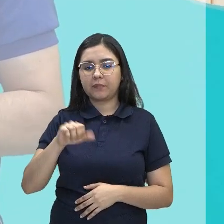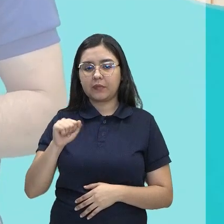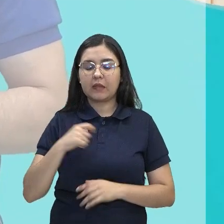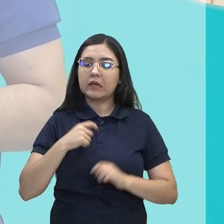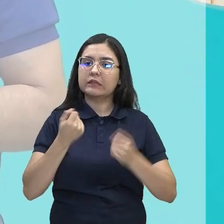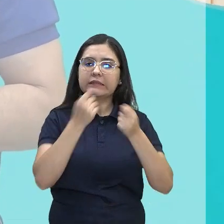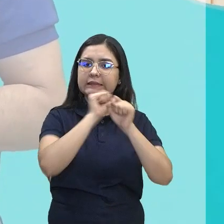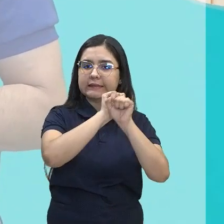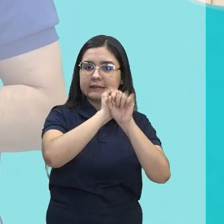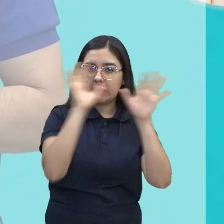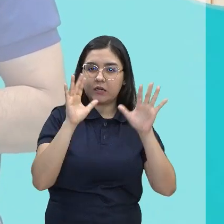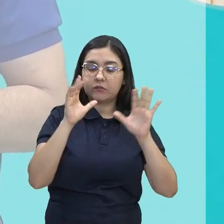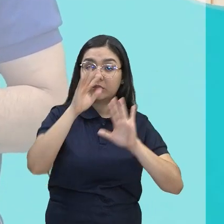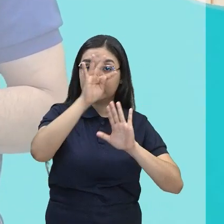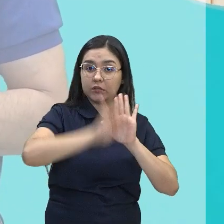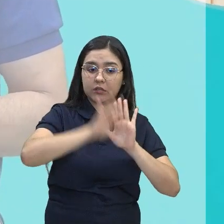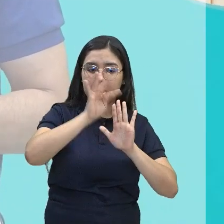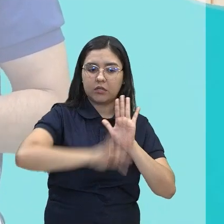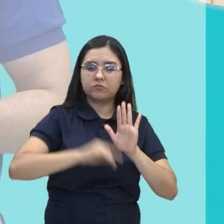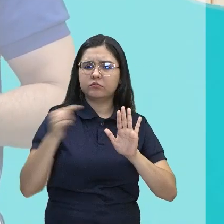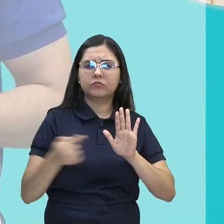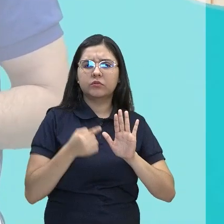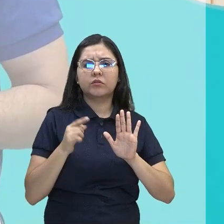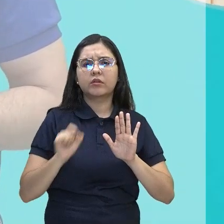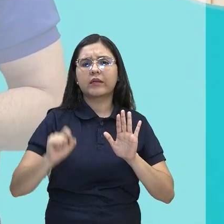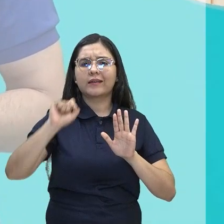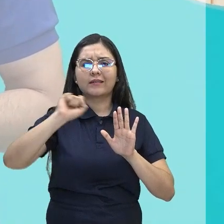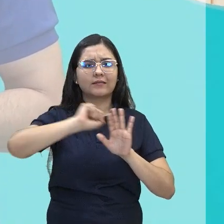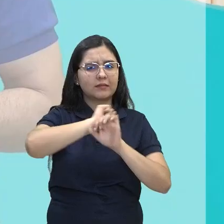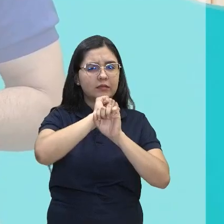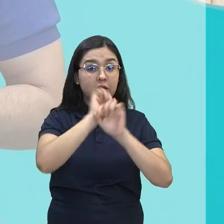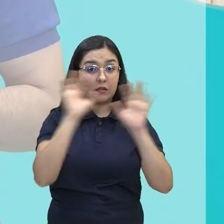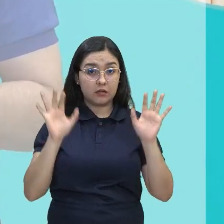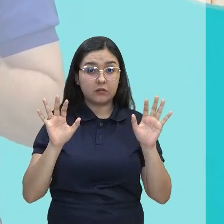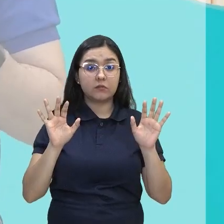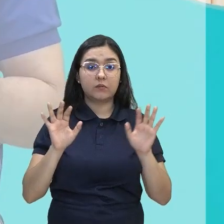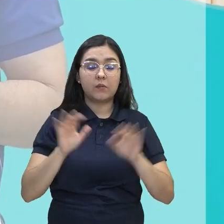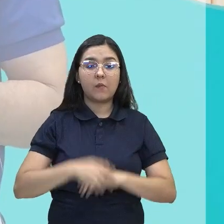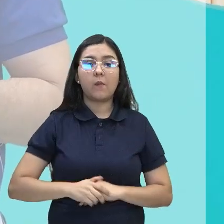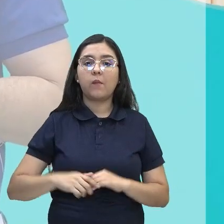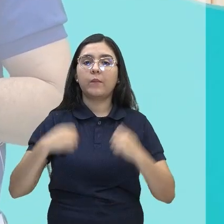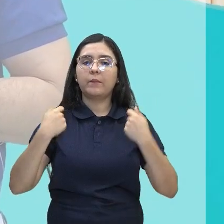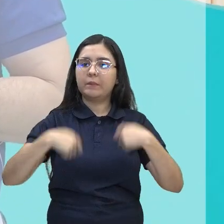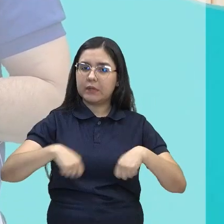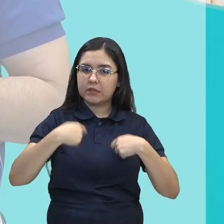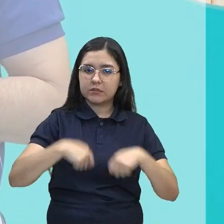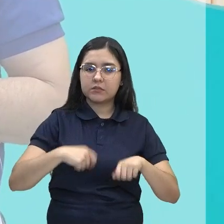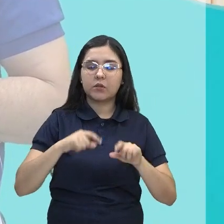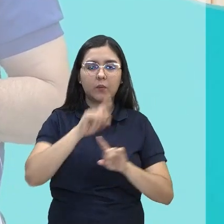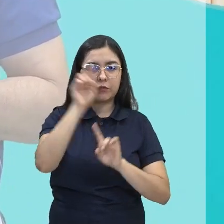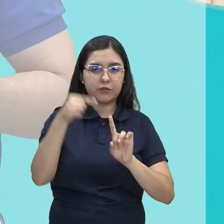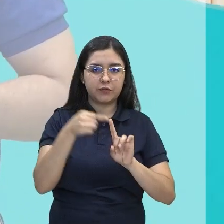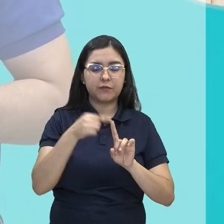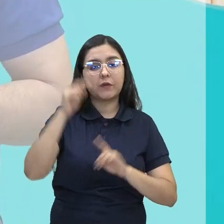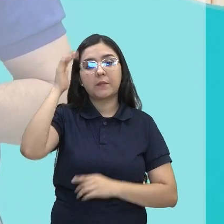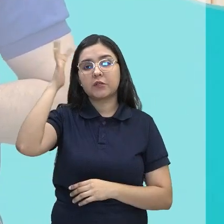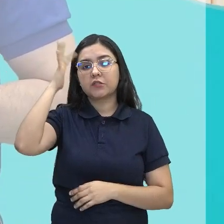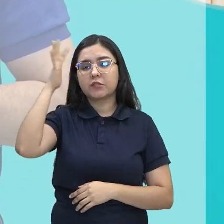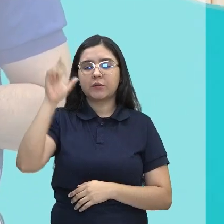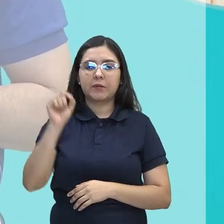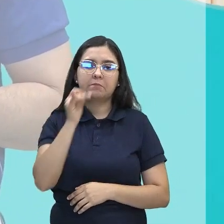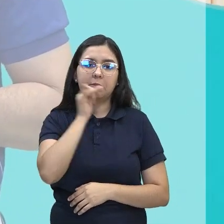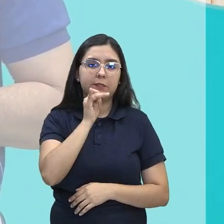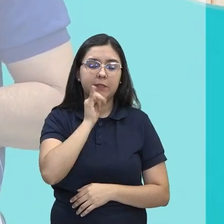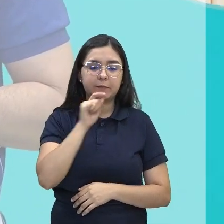texto em prosa, por característica, ele tem maior clareza, tá? Então ele tem que ser claro, tem que ser objetivo. Imagina que